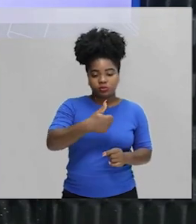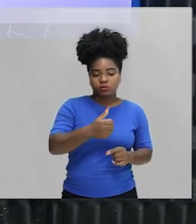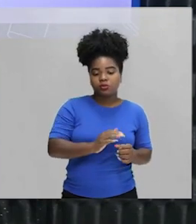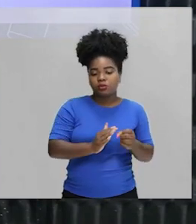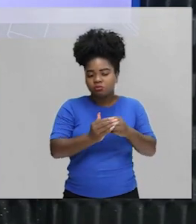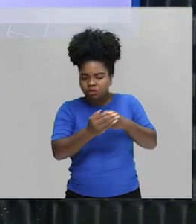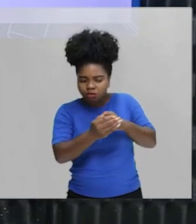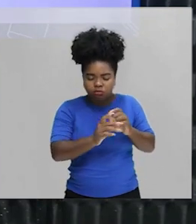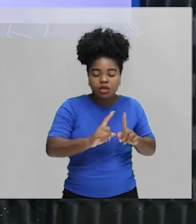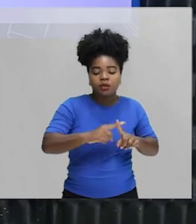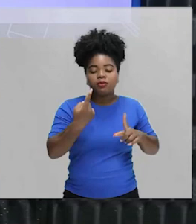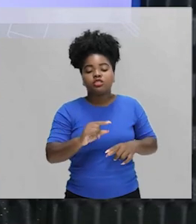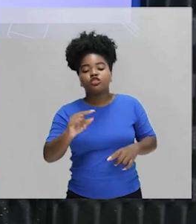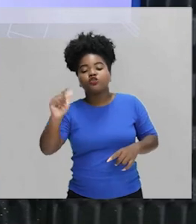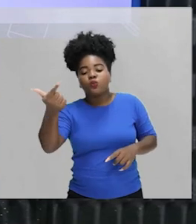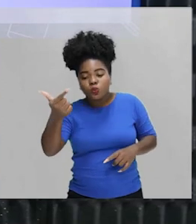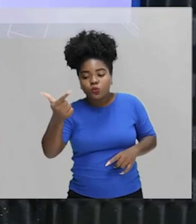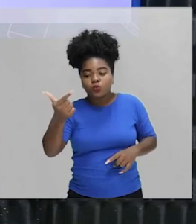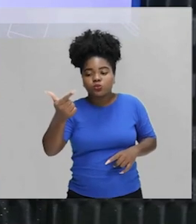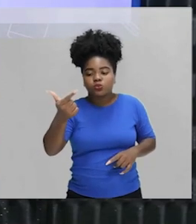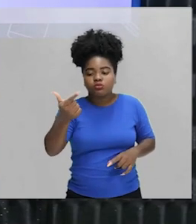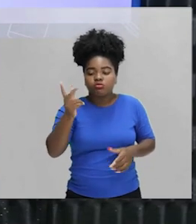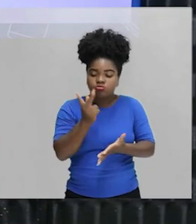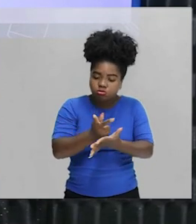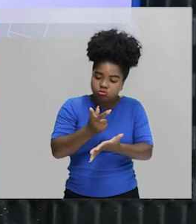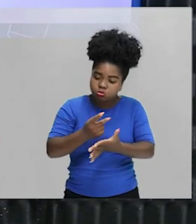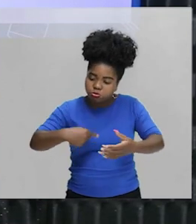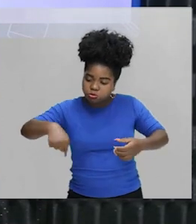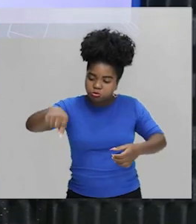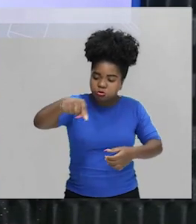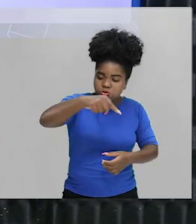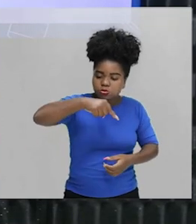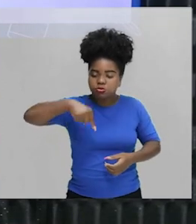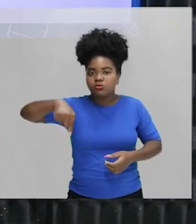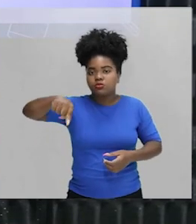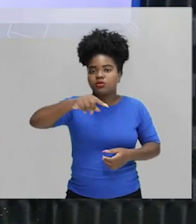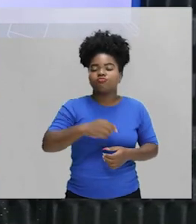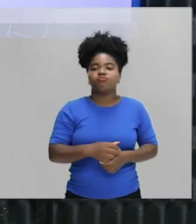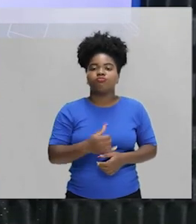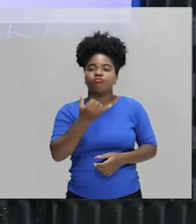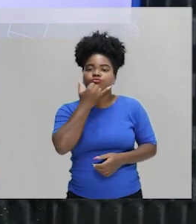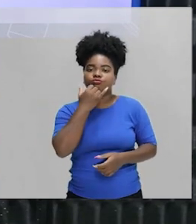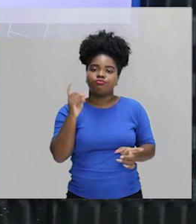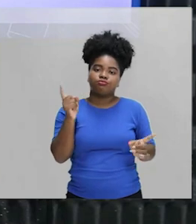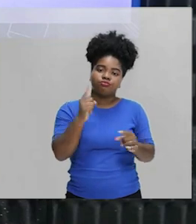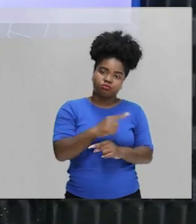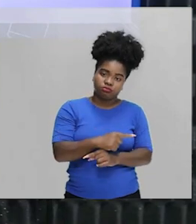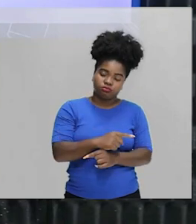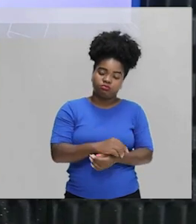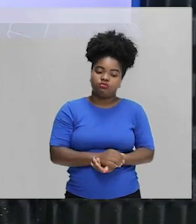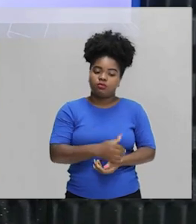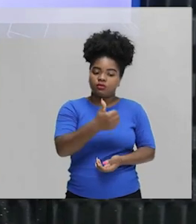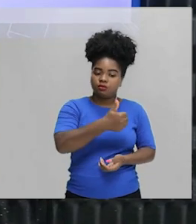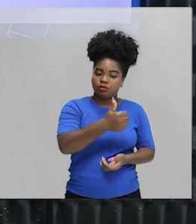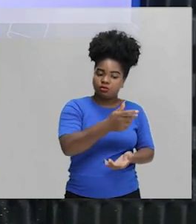mas as outras não são órbitas contínuas certo desculpa contrário a primeira órbita é